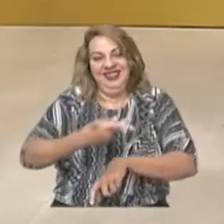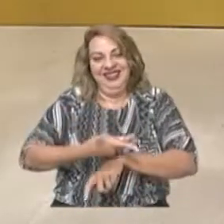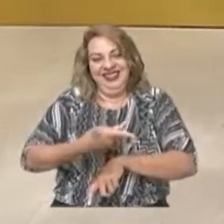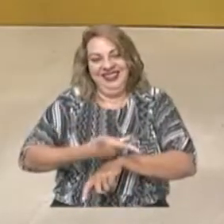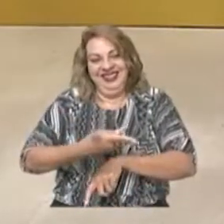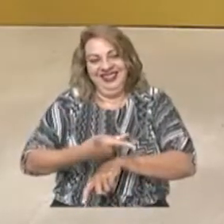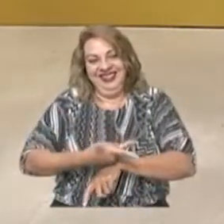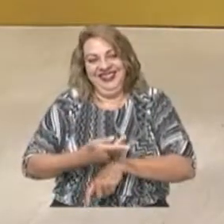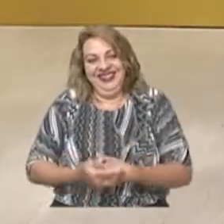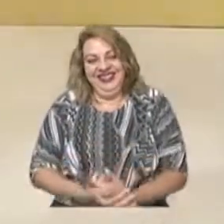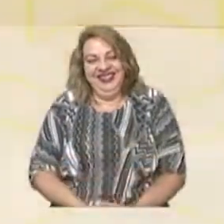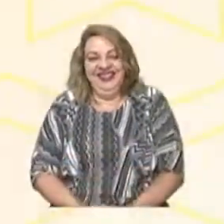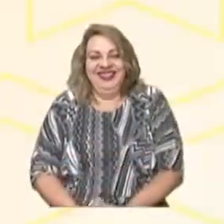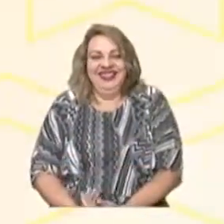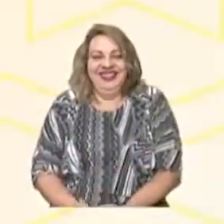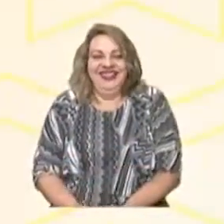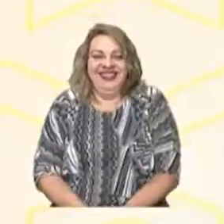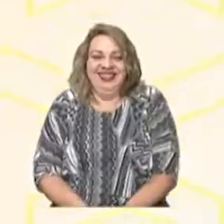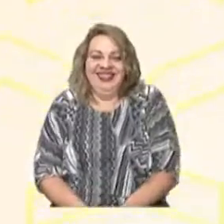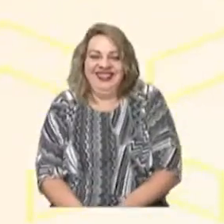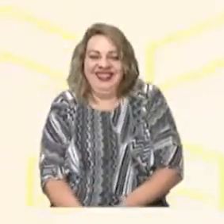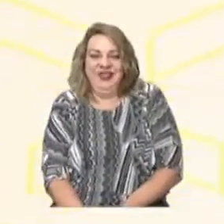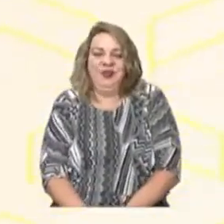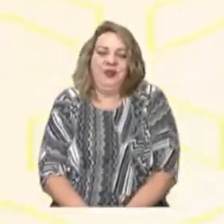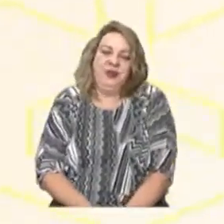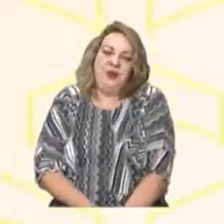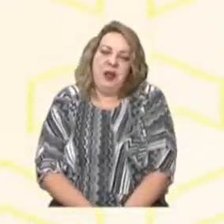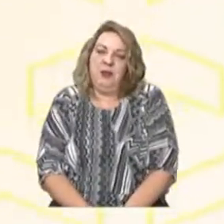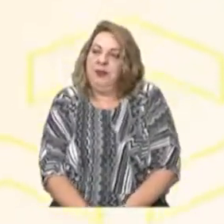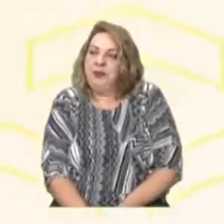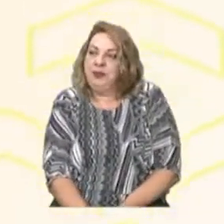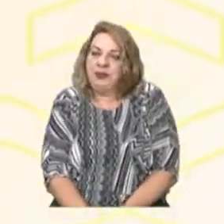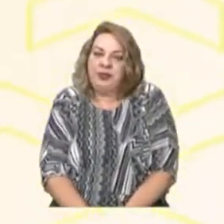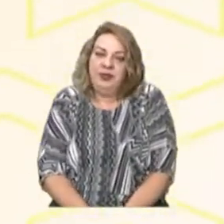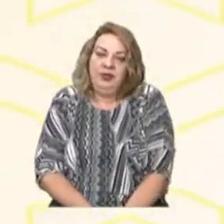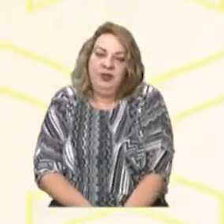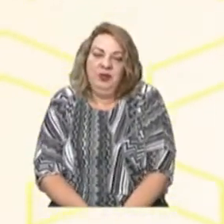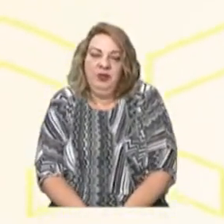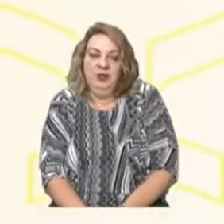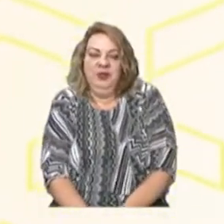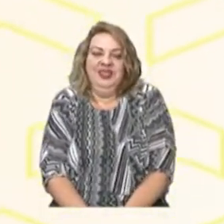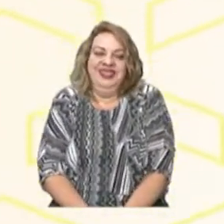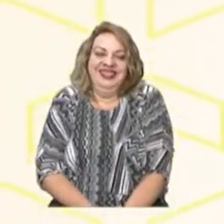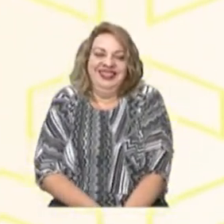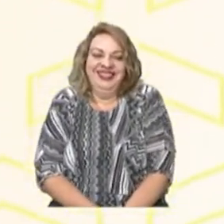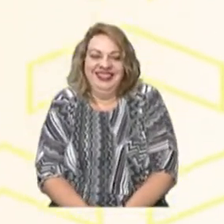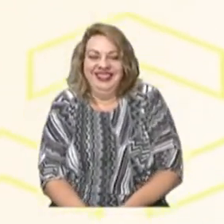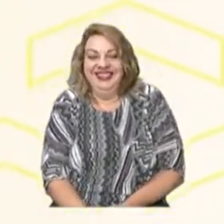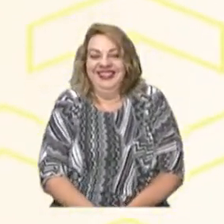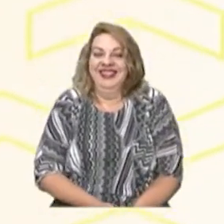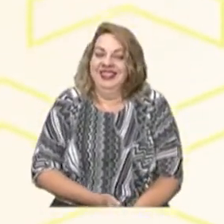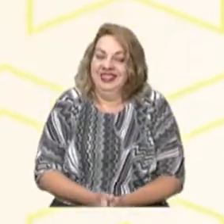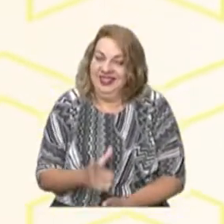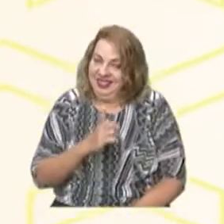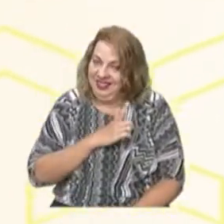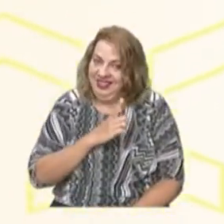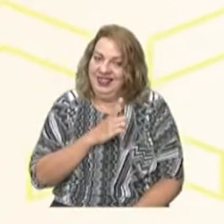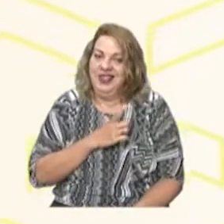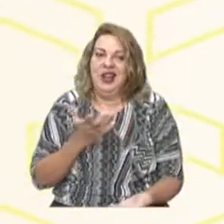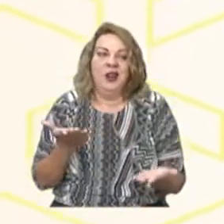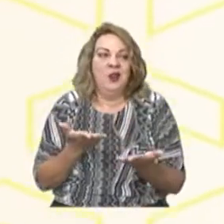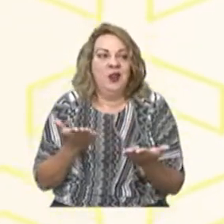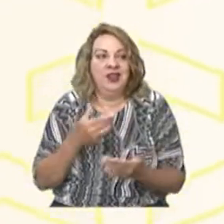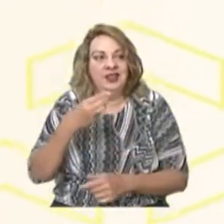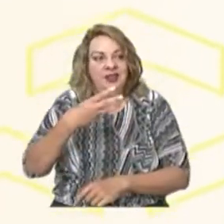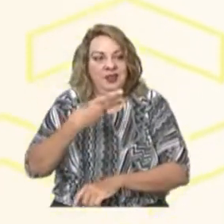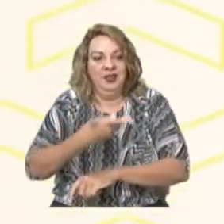terceiro prêmio. No terceiro prêmio de hoje tem um Fiat Mobi. Um Fiat Mobi agora